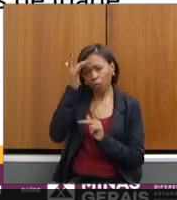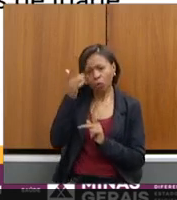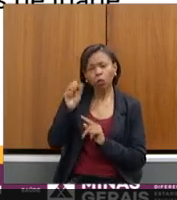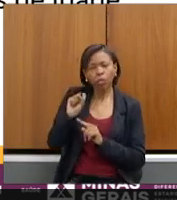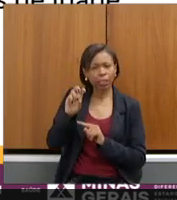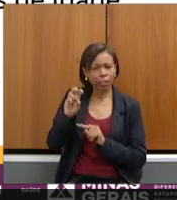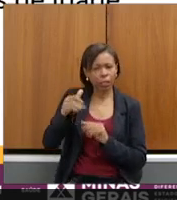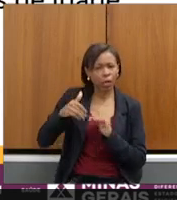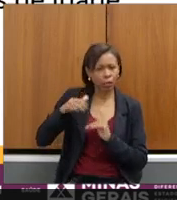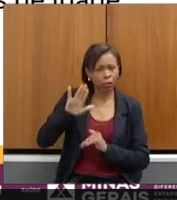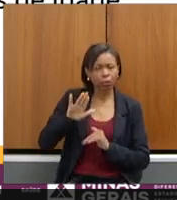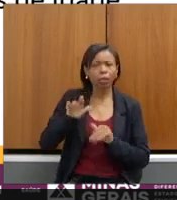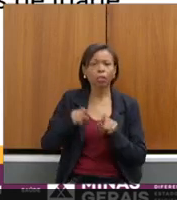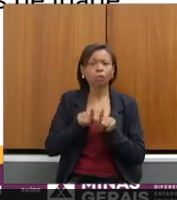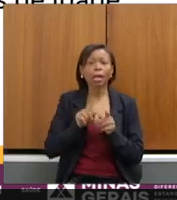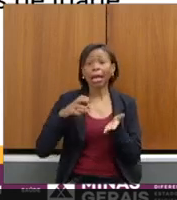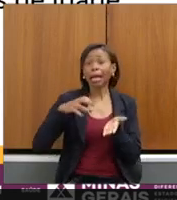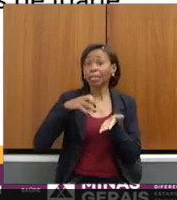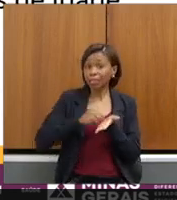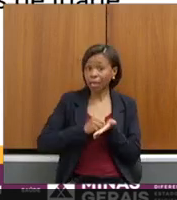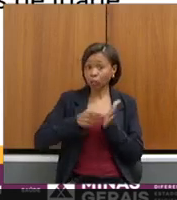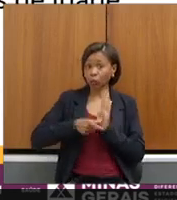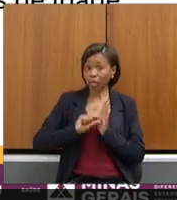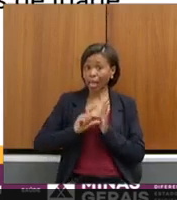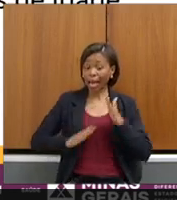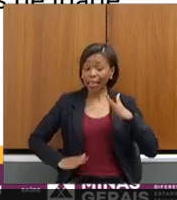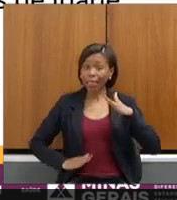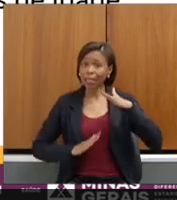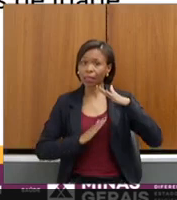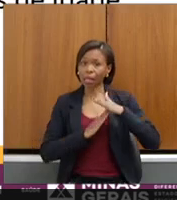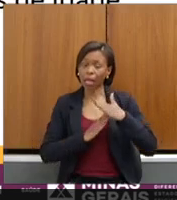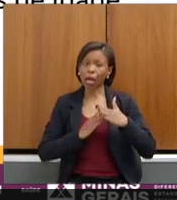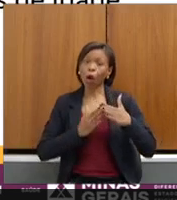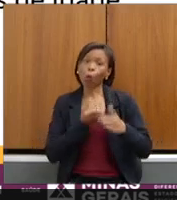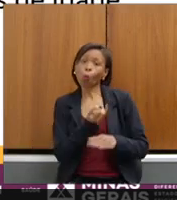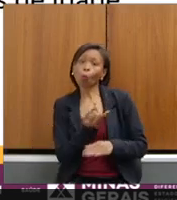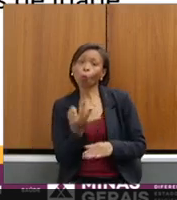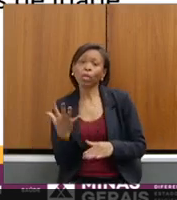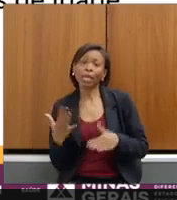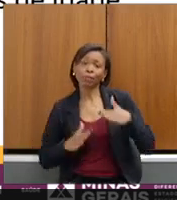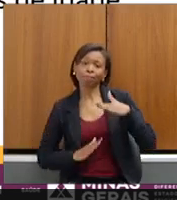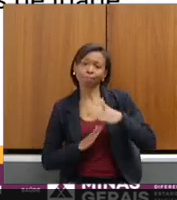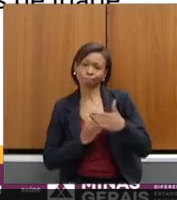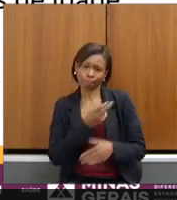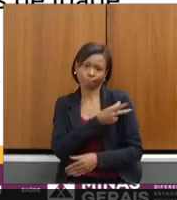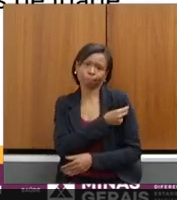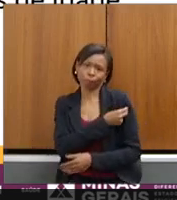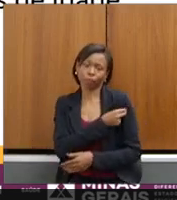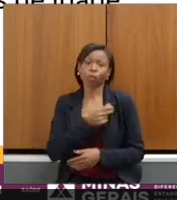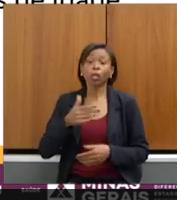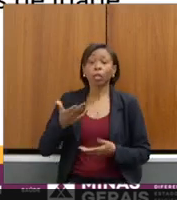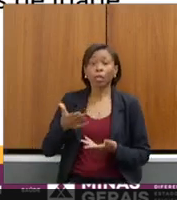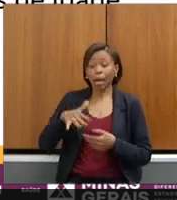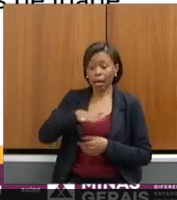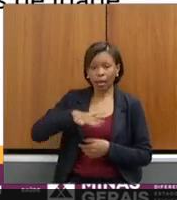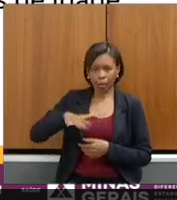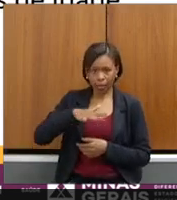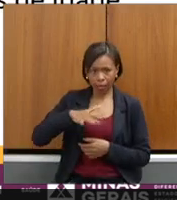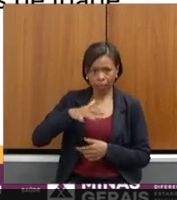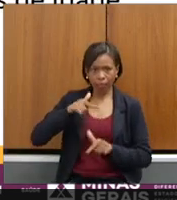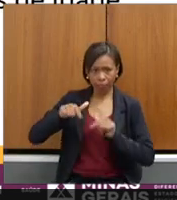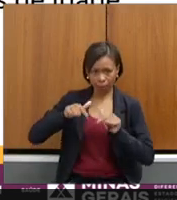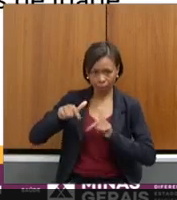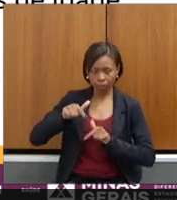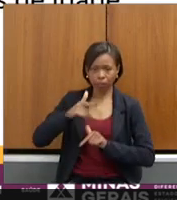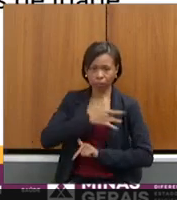alguém com um cadastro prévio até alcançar o limite das duas e em relação aos trabalhadores da Saúde nós já distribuímos